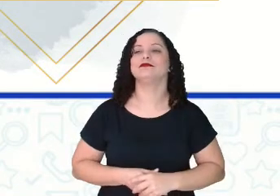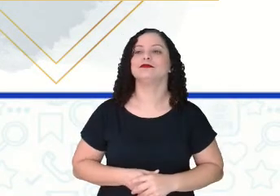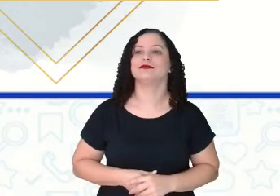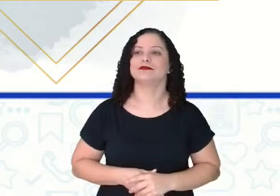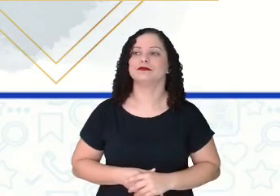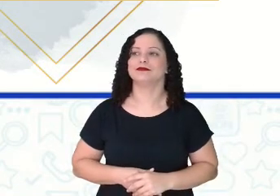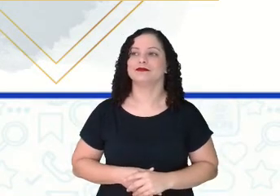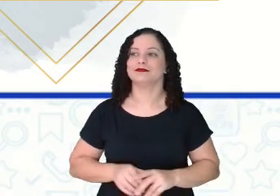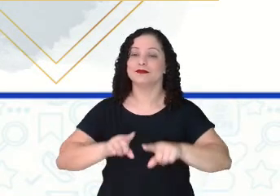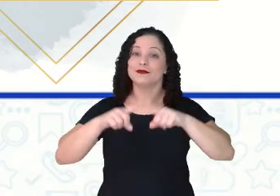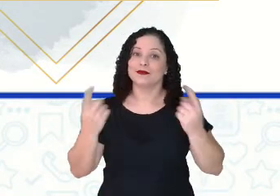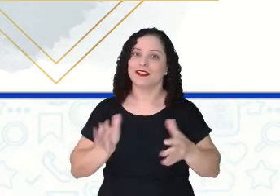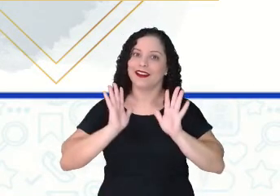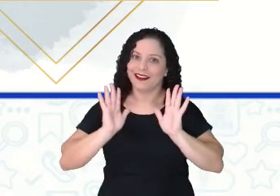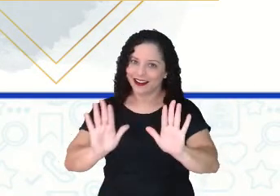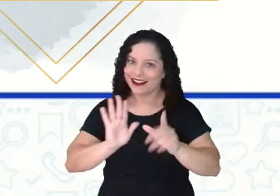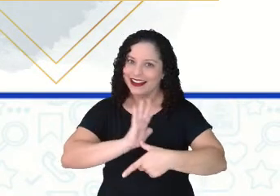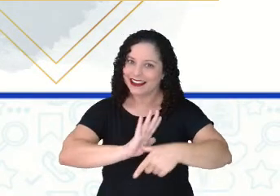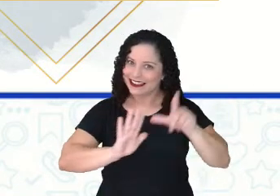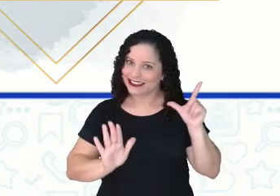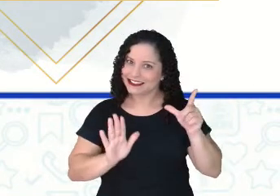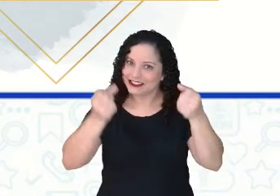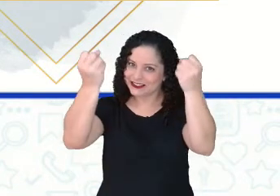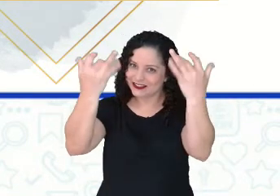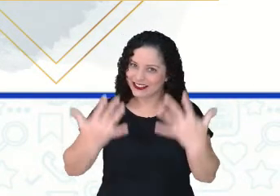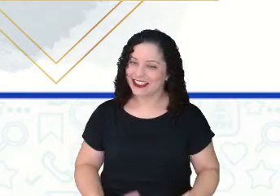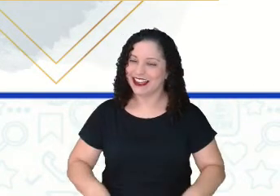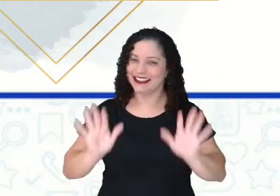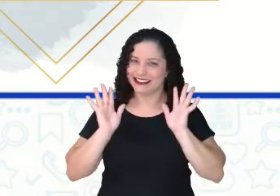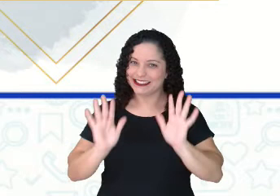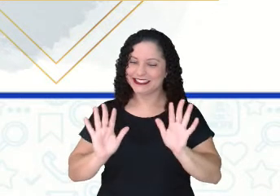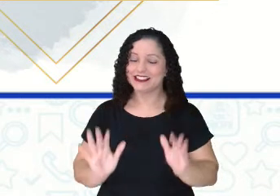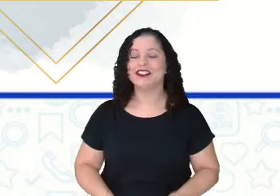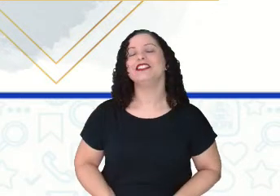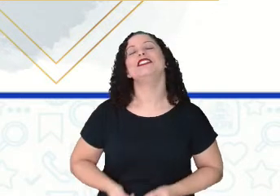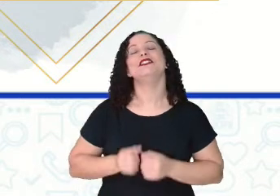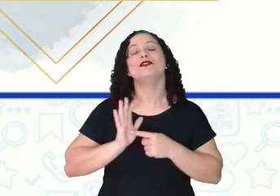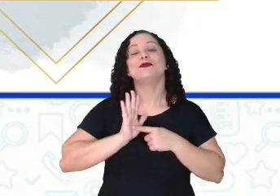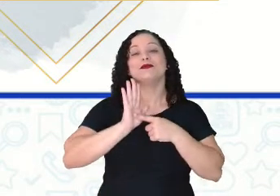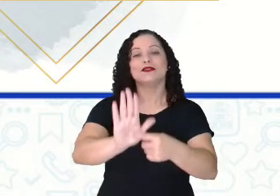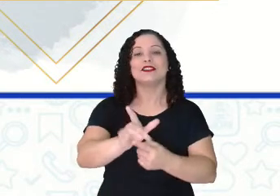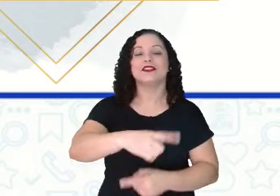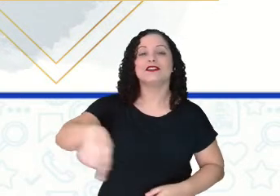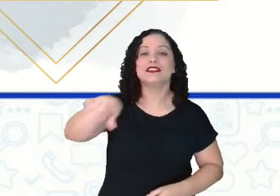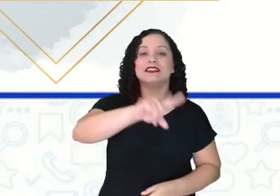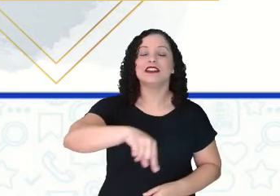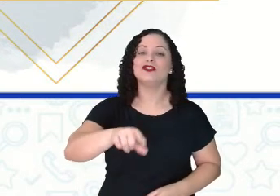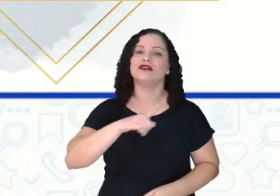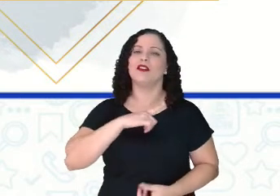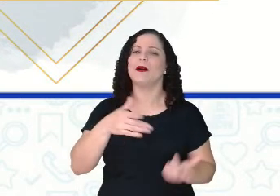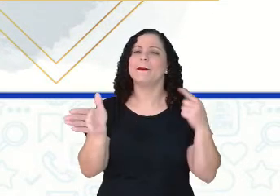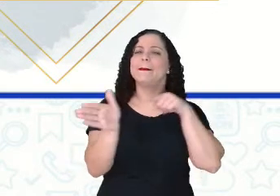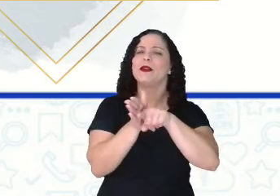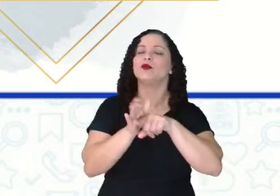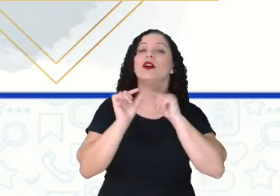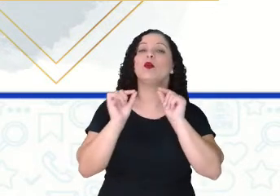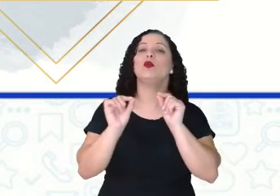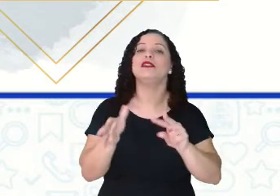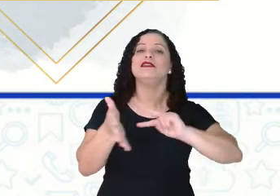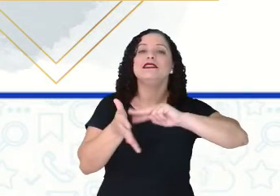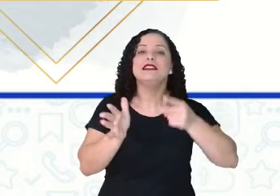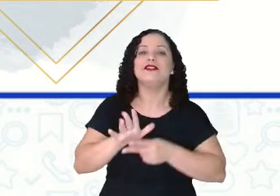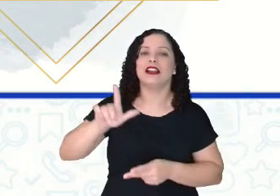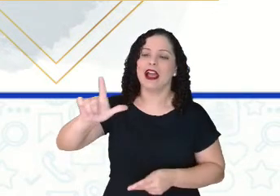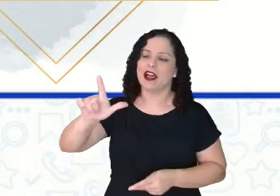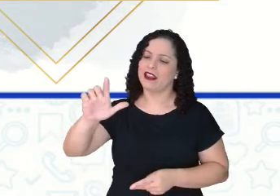Antes de falar sobre coesão lexical, né, eu gostaria de deixar para vocês, né, essa pergunta, e o que é léxico? Vocês